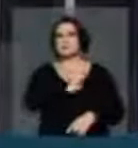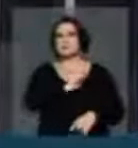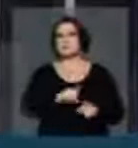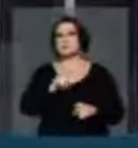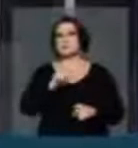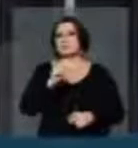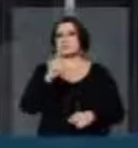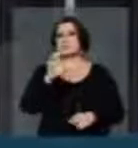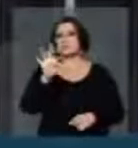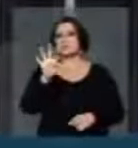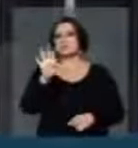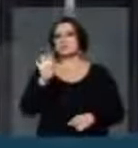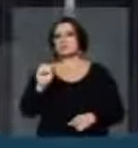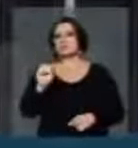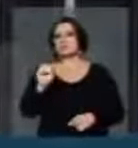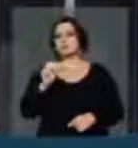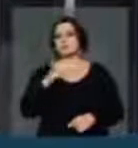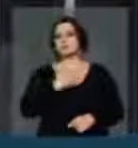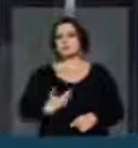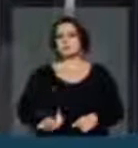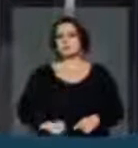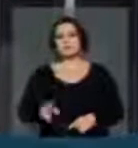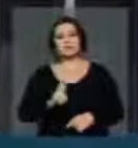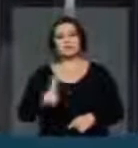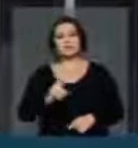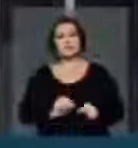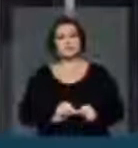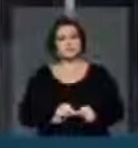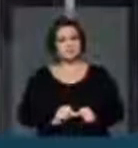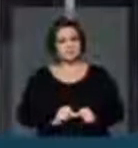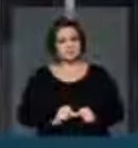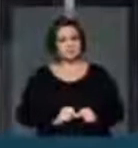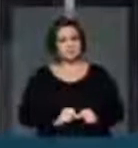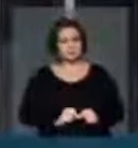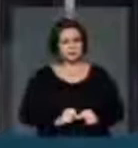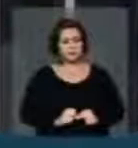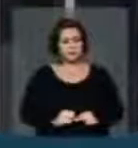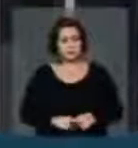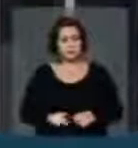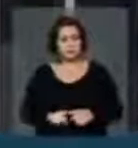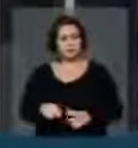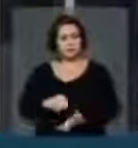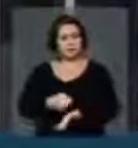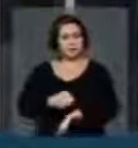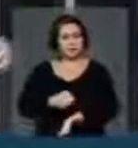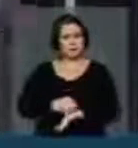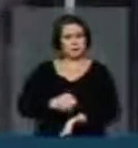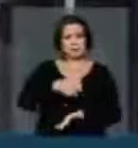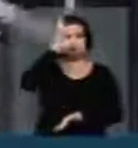agentes públicos, está usando o Tribunal de Contas descaradamente, pressionando